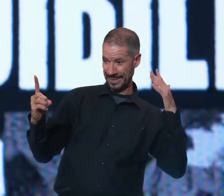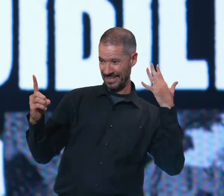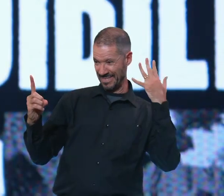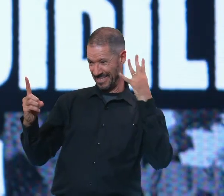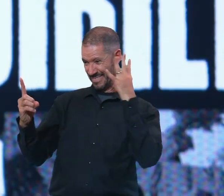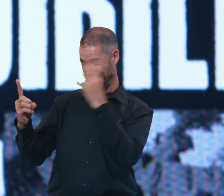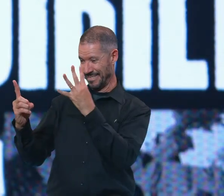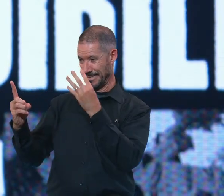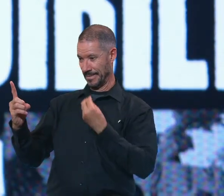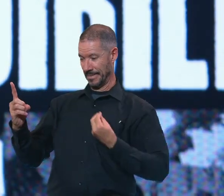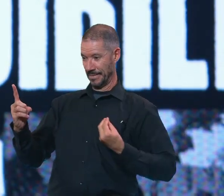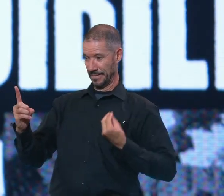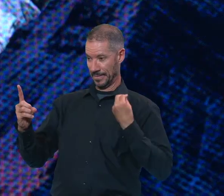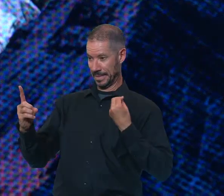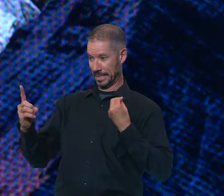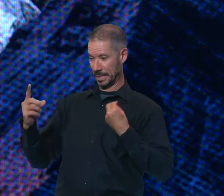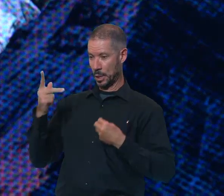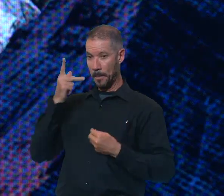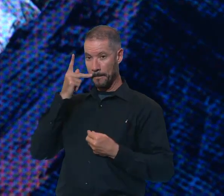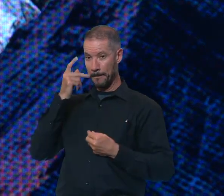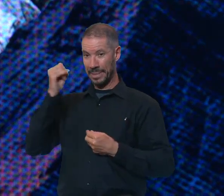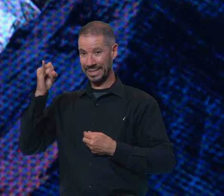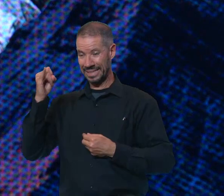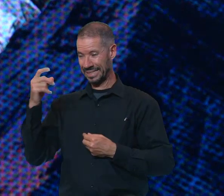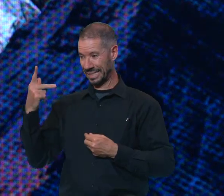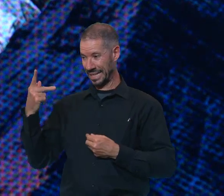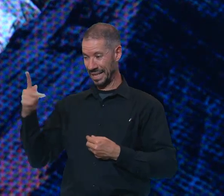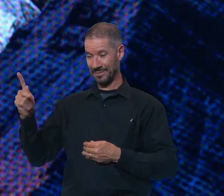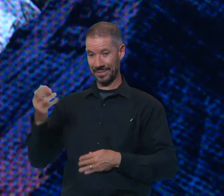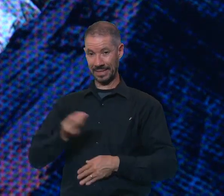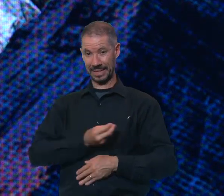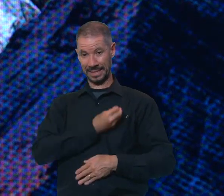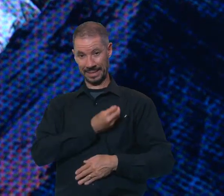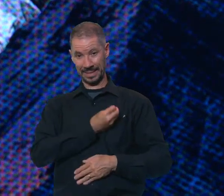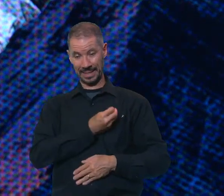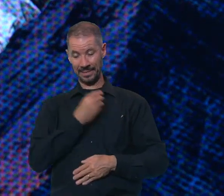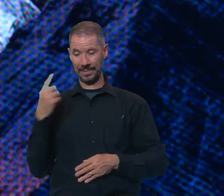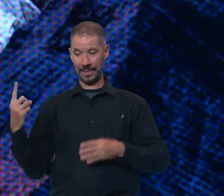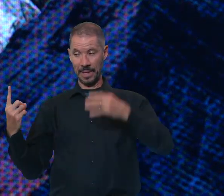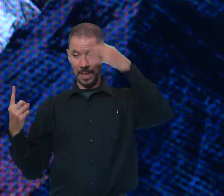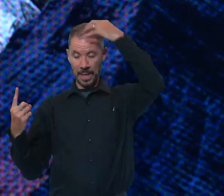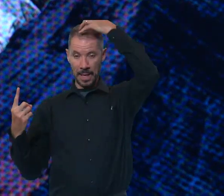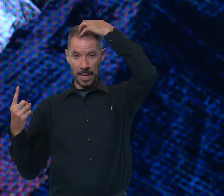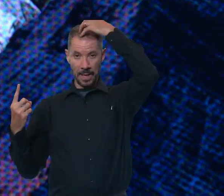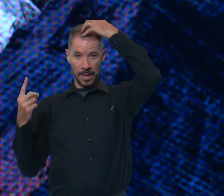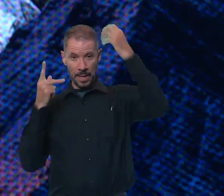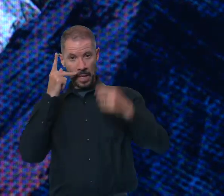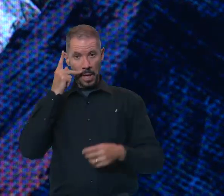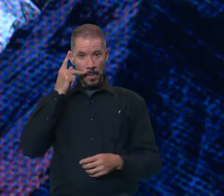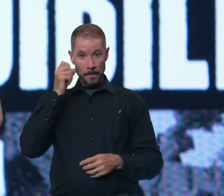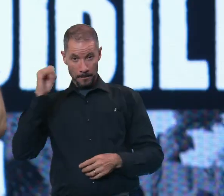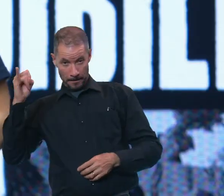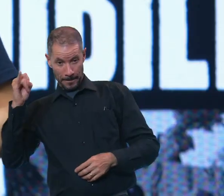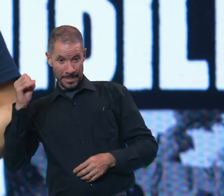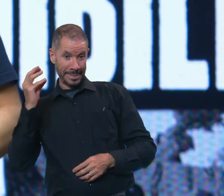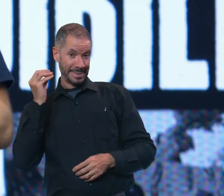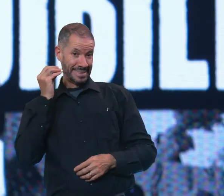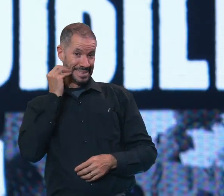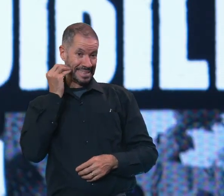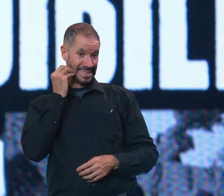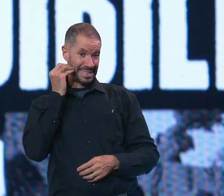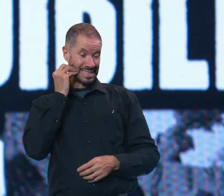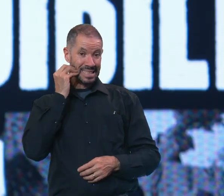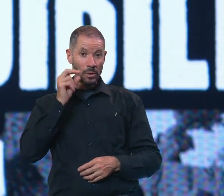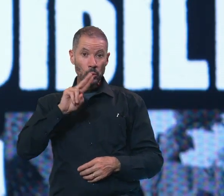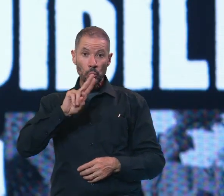começa a trazer agora as questões da paternidade de Davi. Trazendo à tona agora, além da paternidade, tentando falar em nome